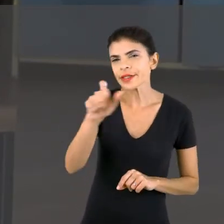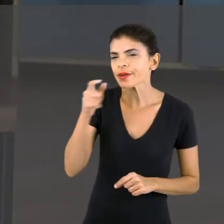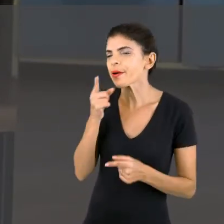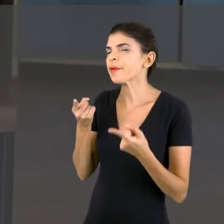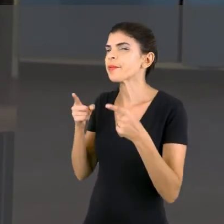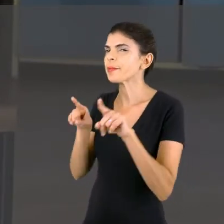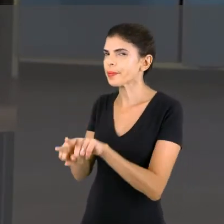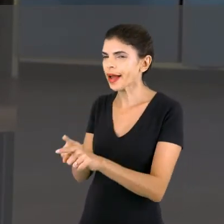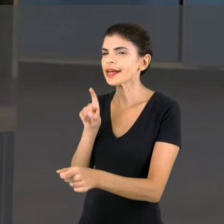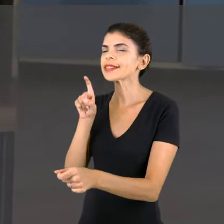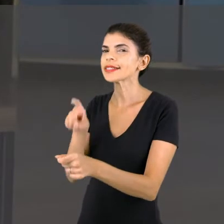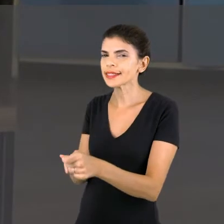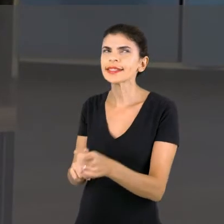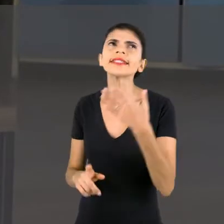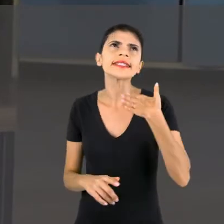parceiros,